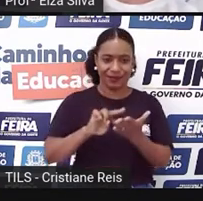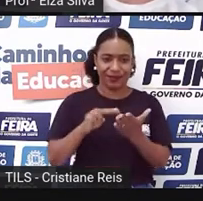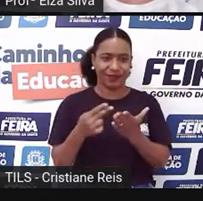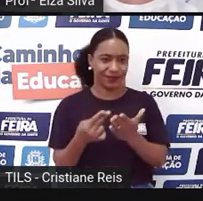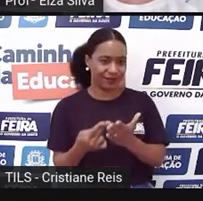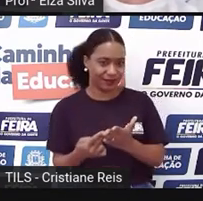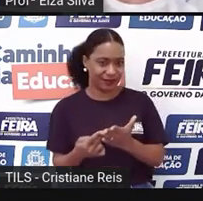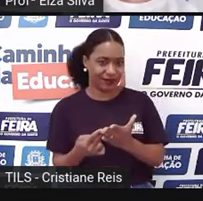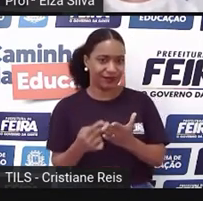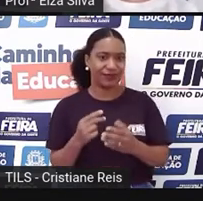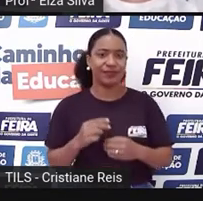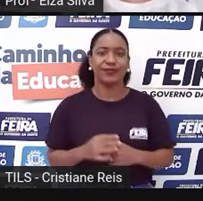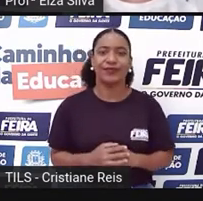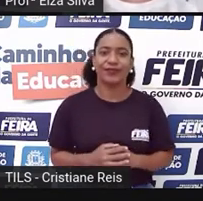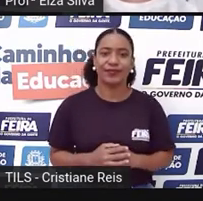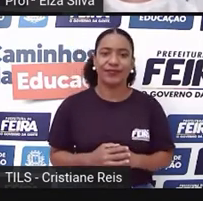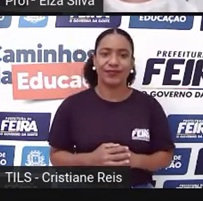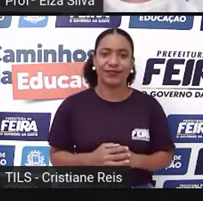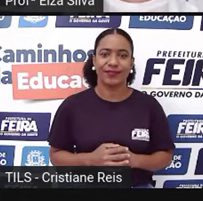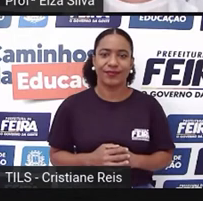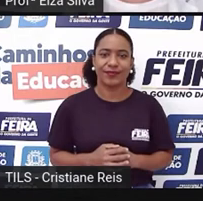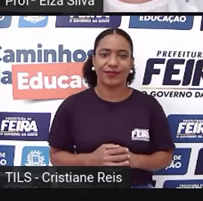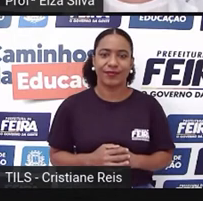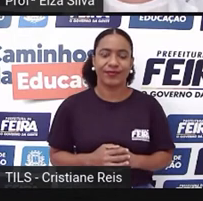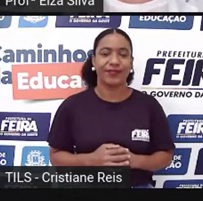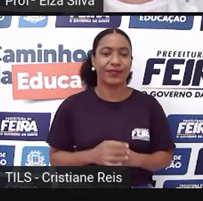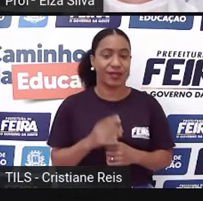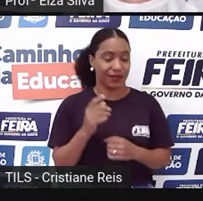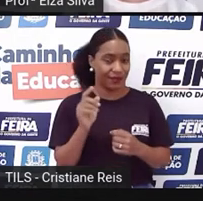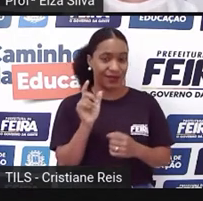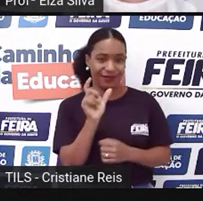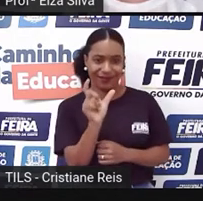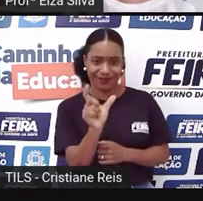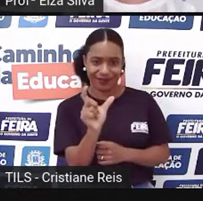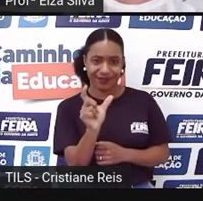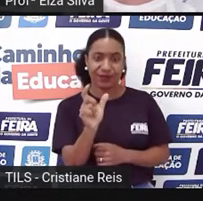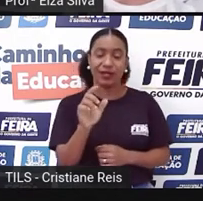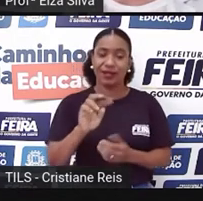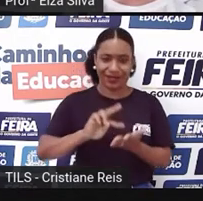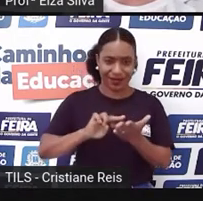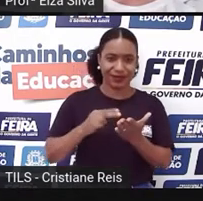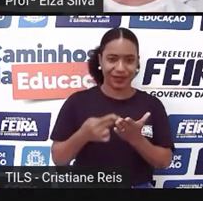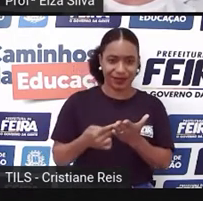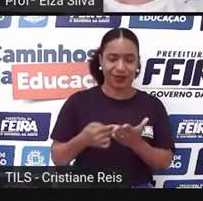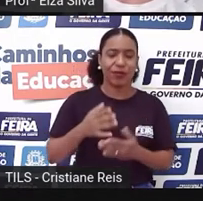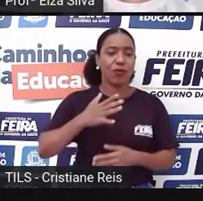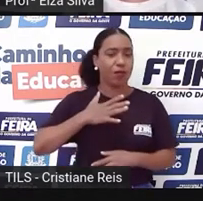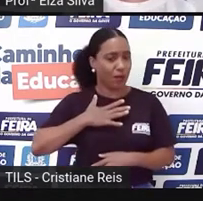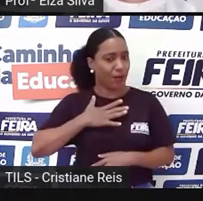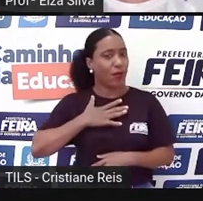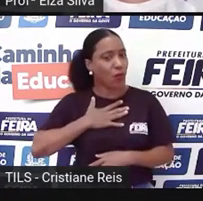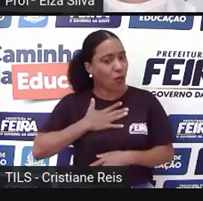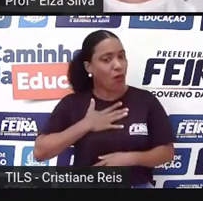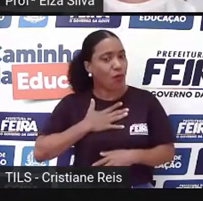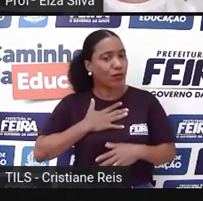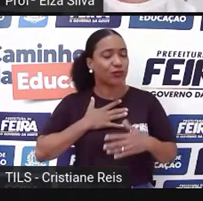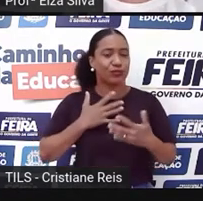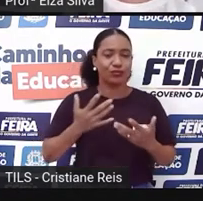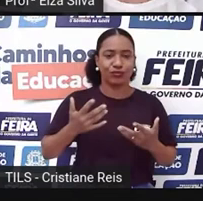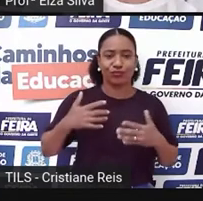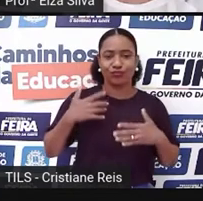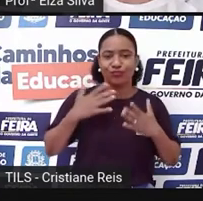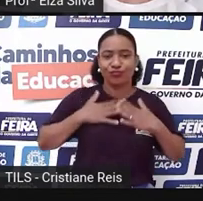is. My hobby is exercise. Meu hobby é me exercitar. My hobby is